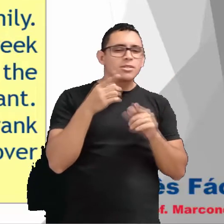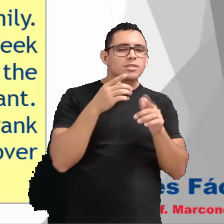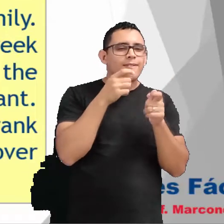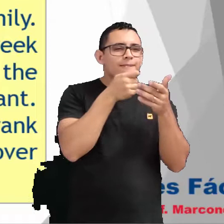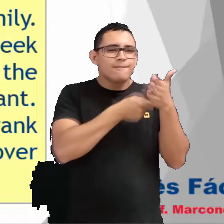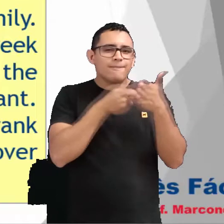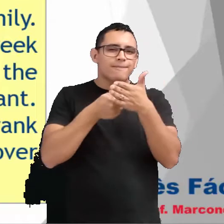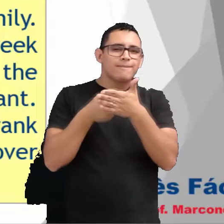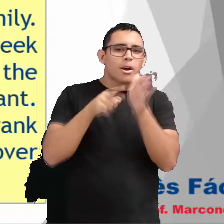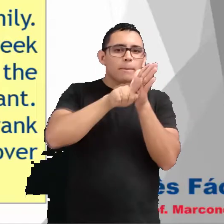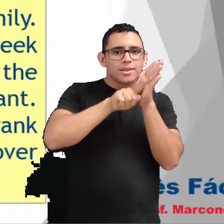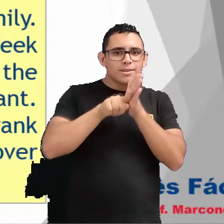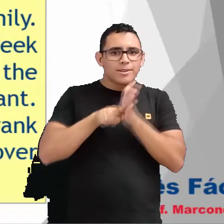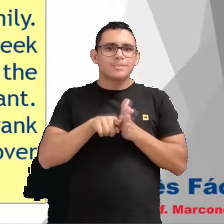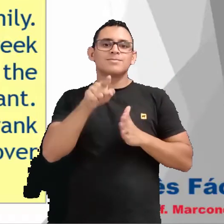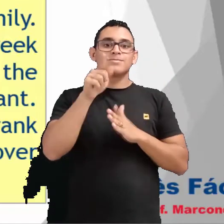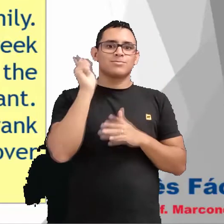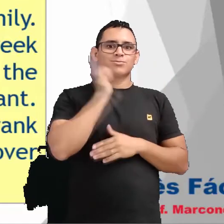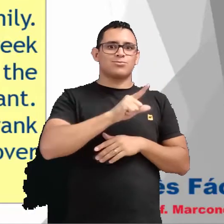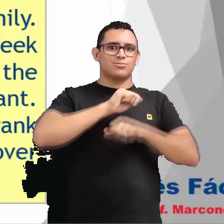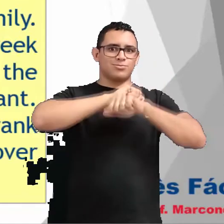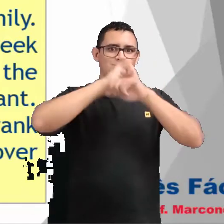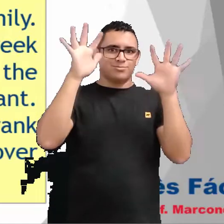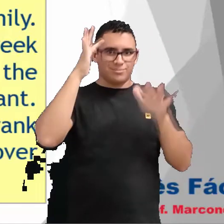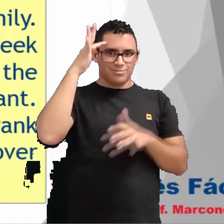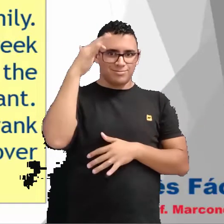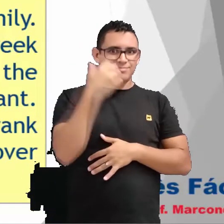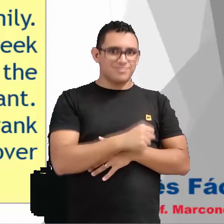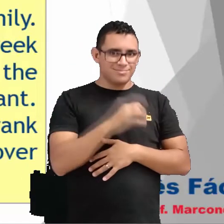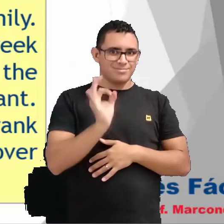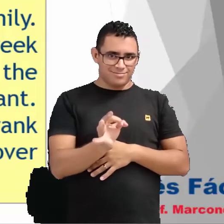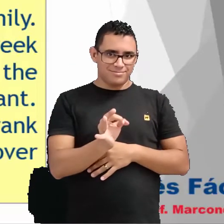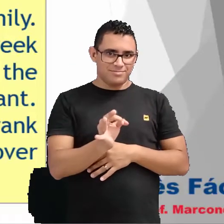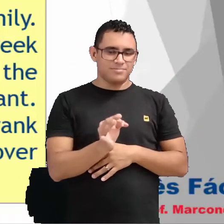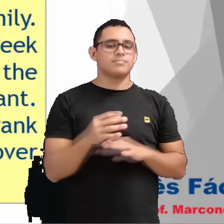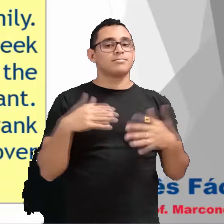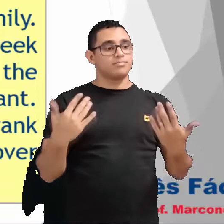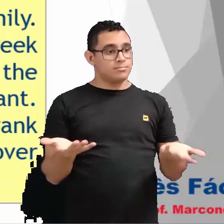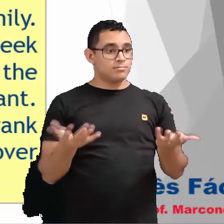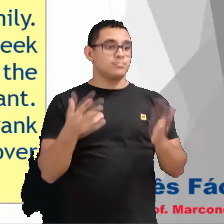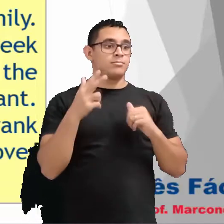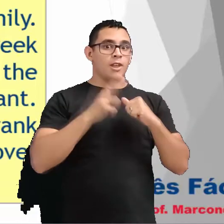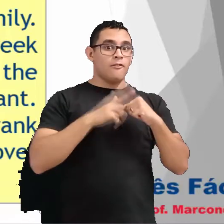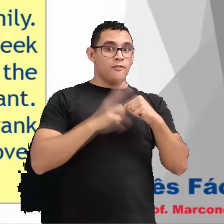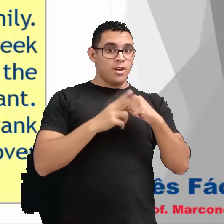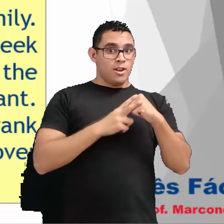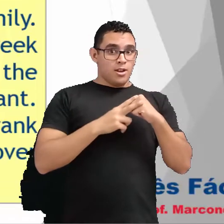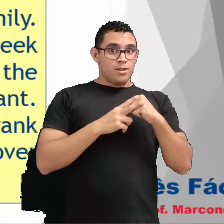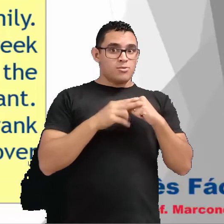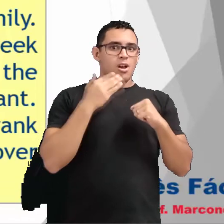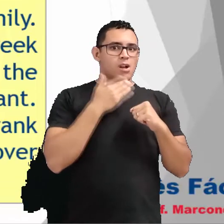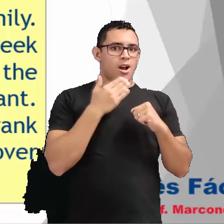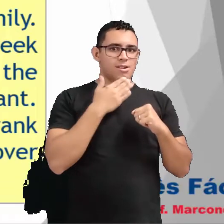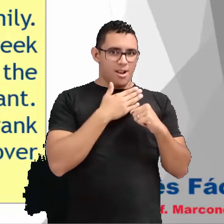que a maioria delas seja justamente aquilo que nós veremos hoje, né, que são verbos